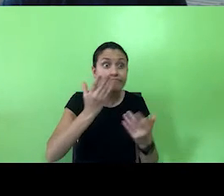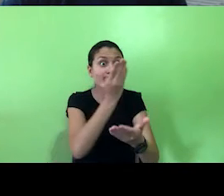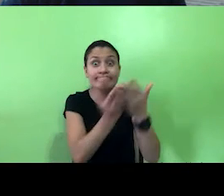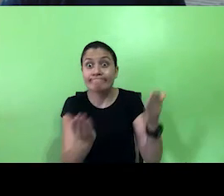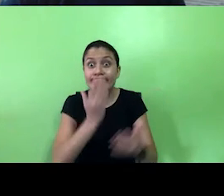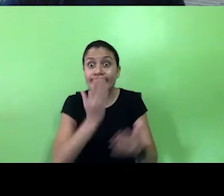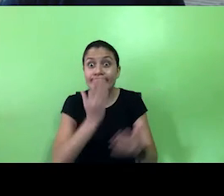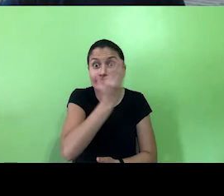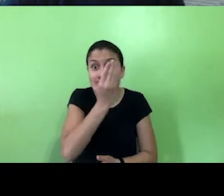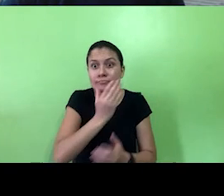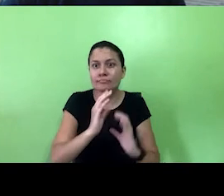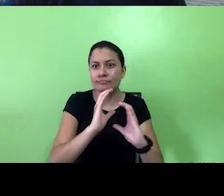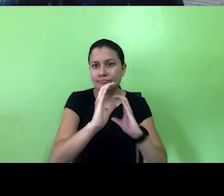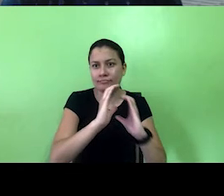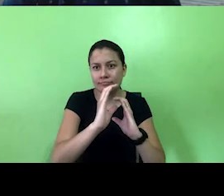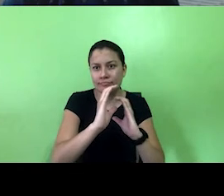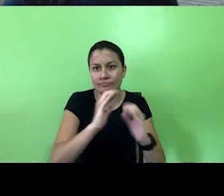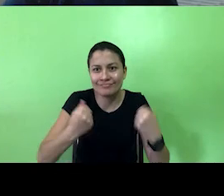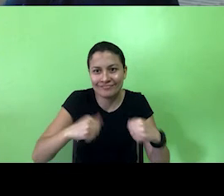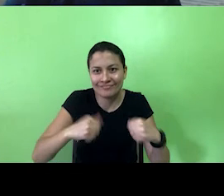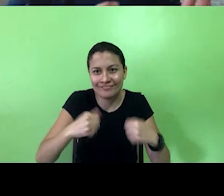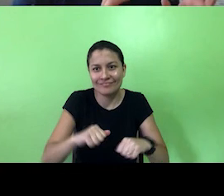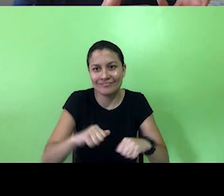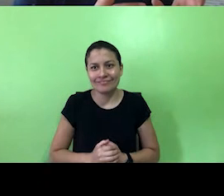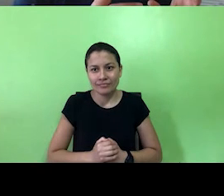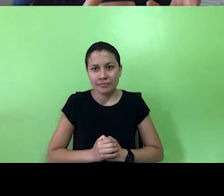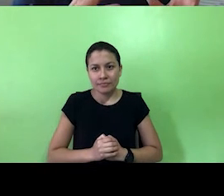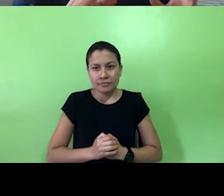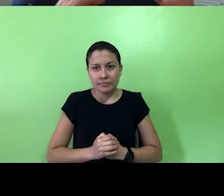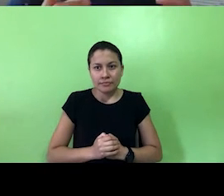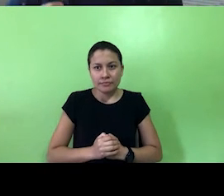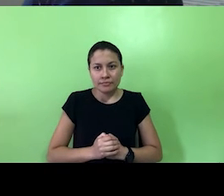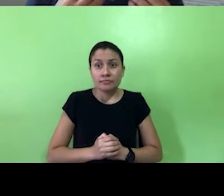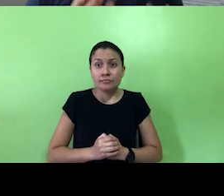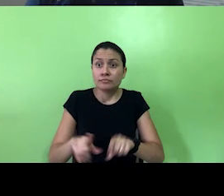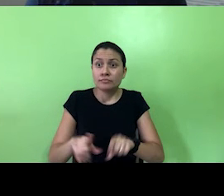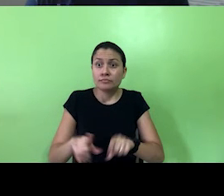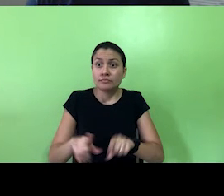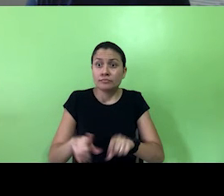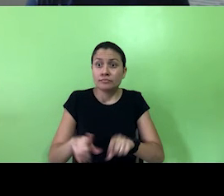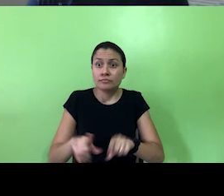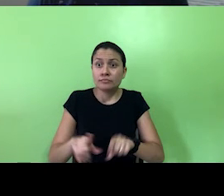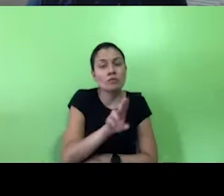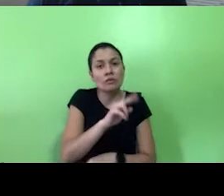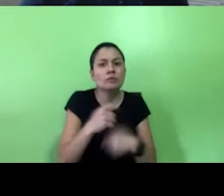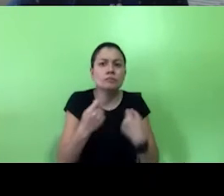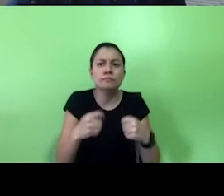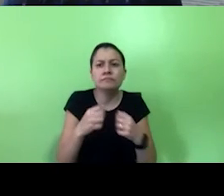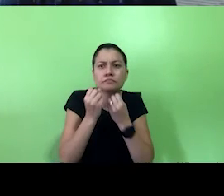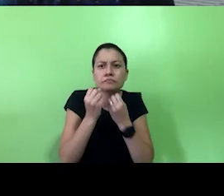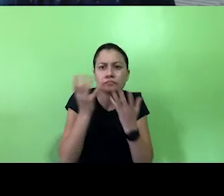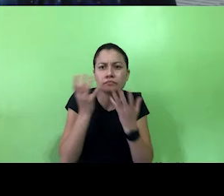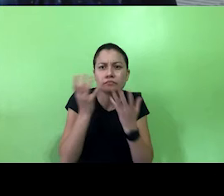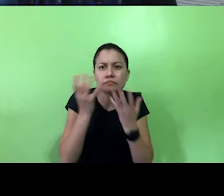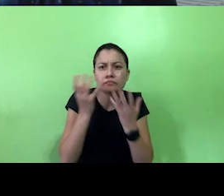essa capacidade de comunicação. Então, o usuário ele precisava receber uma informação,